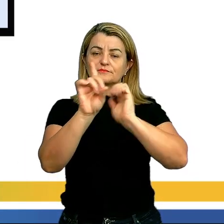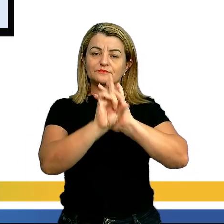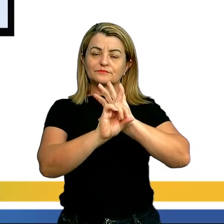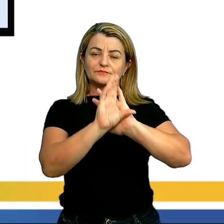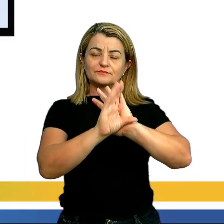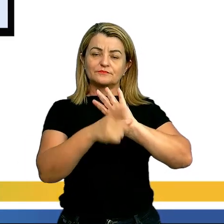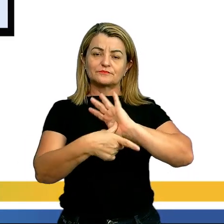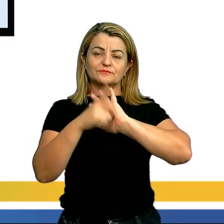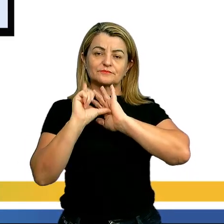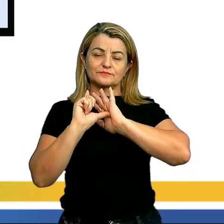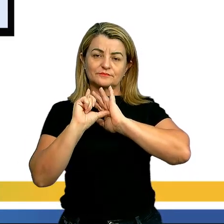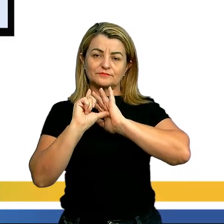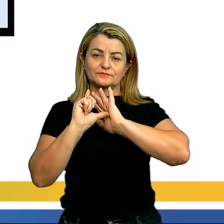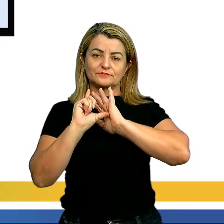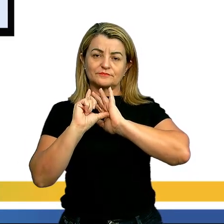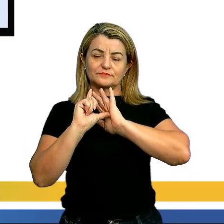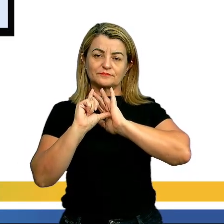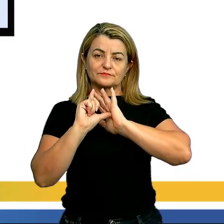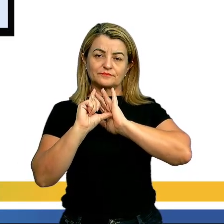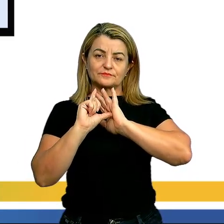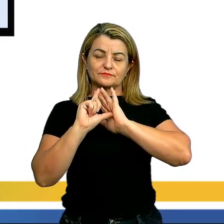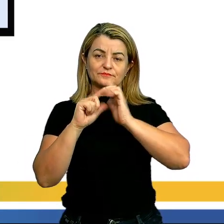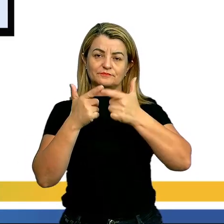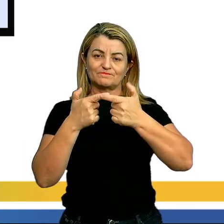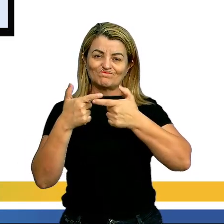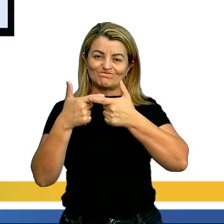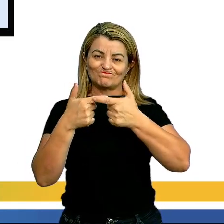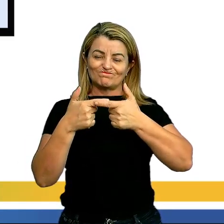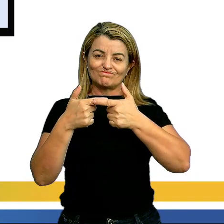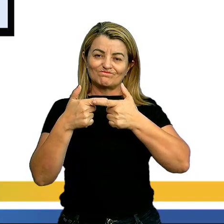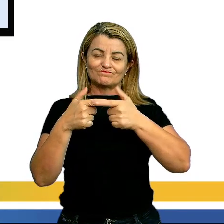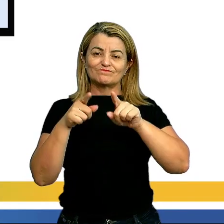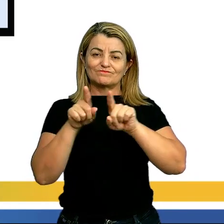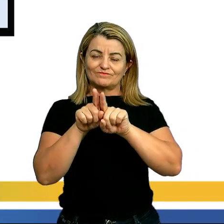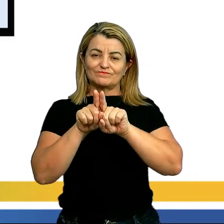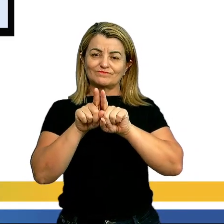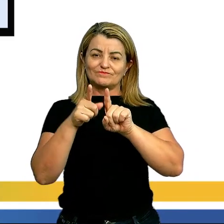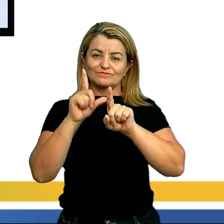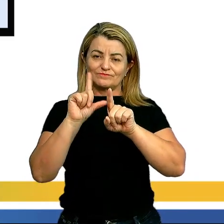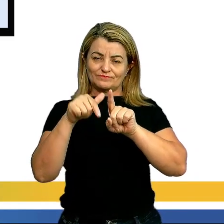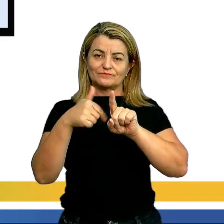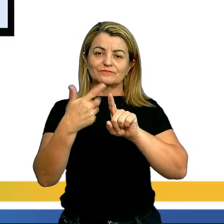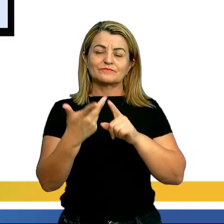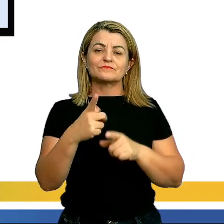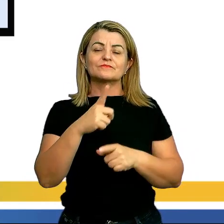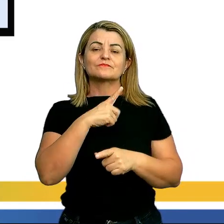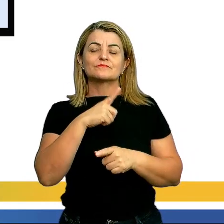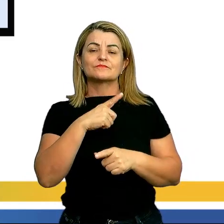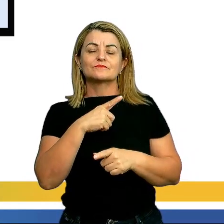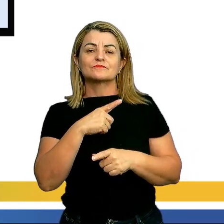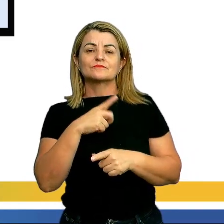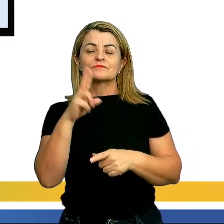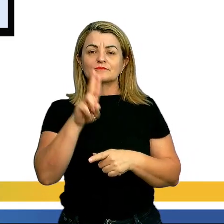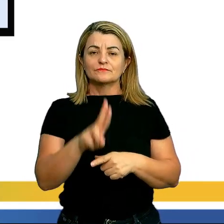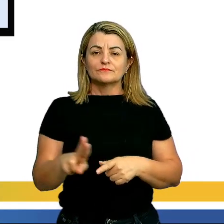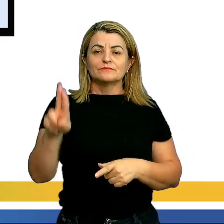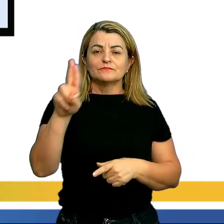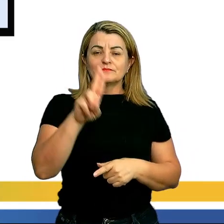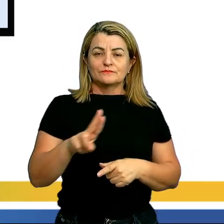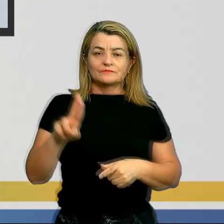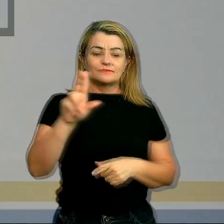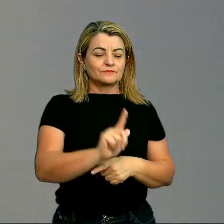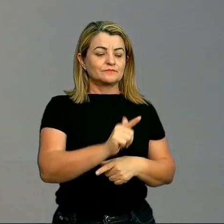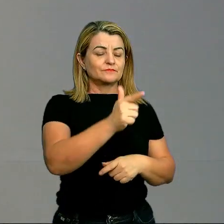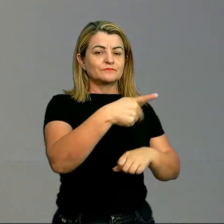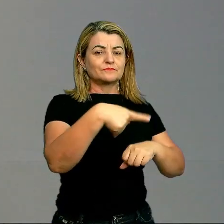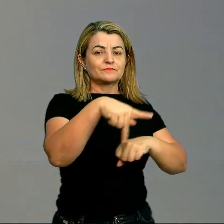aí anterior à grande crise, vai incentivar também a esse grande consumo nas nações